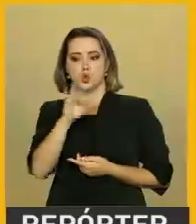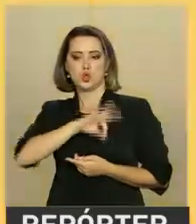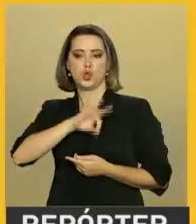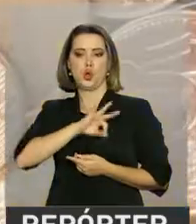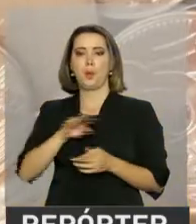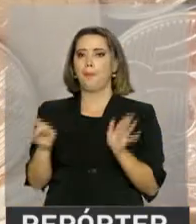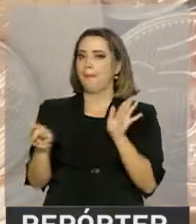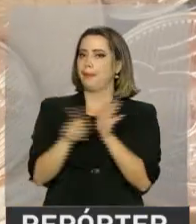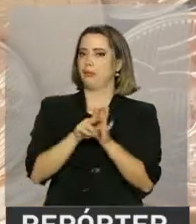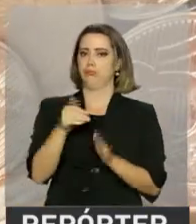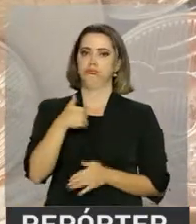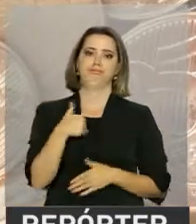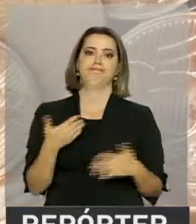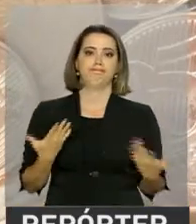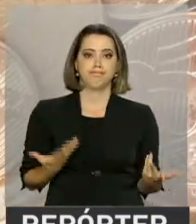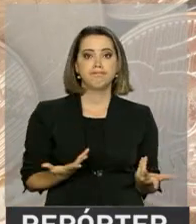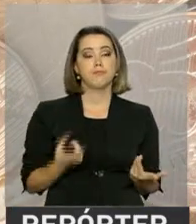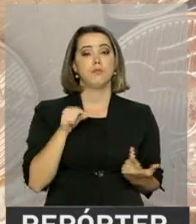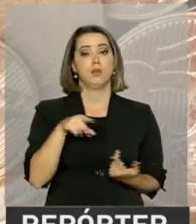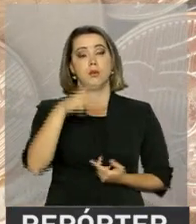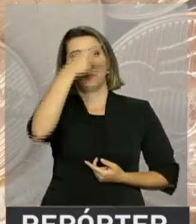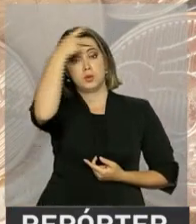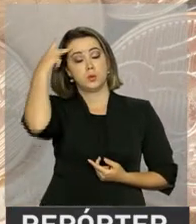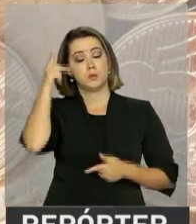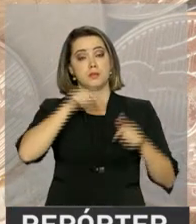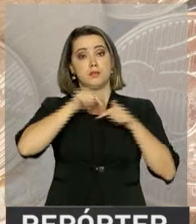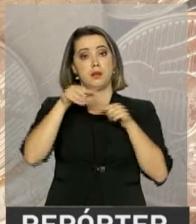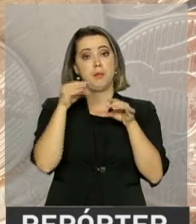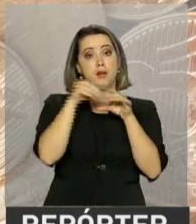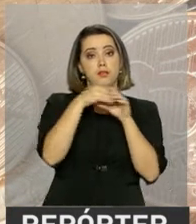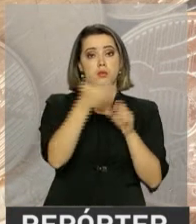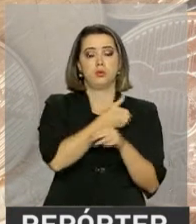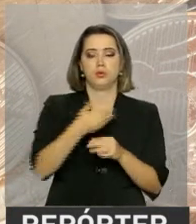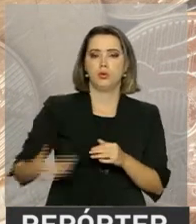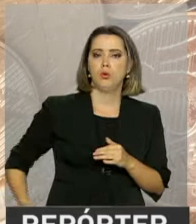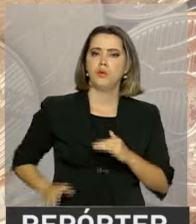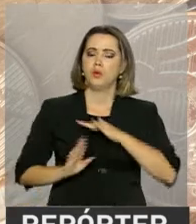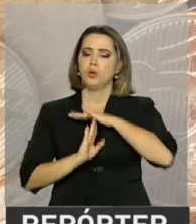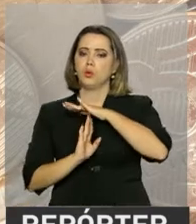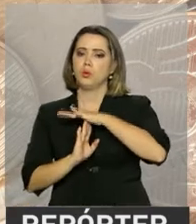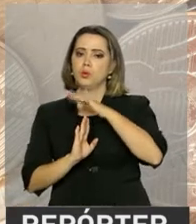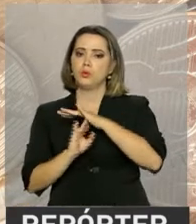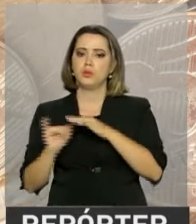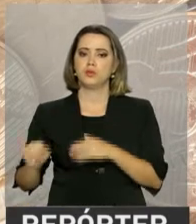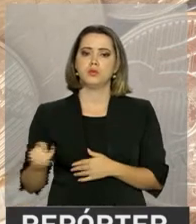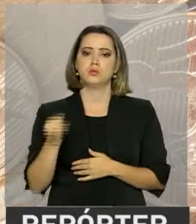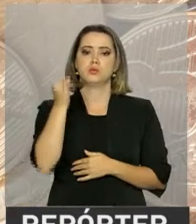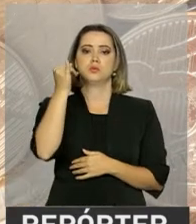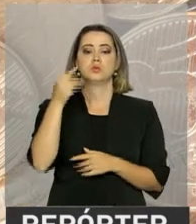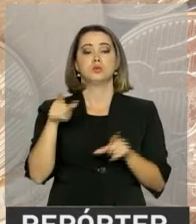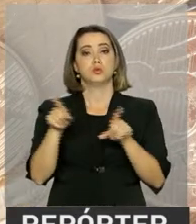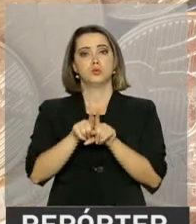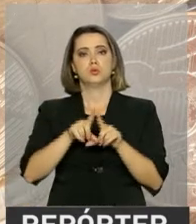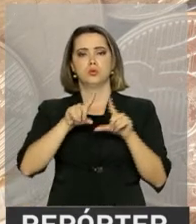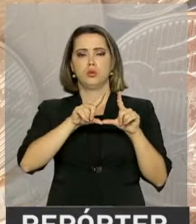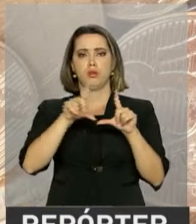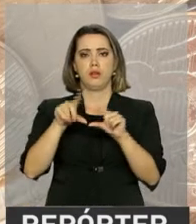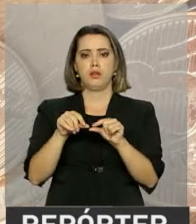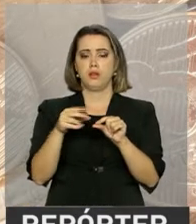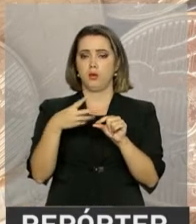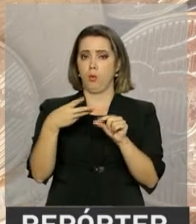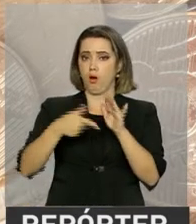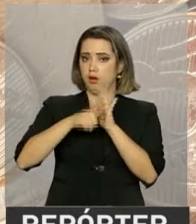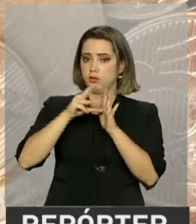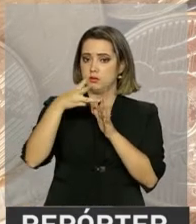para servidores públicos o teto para a taxa de juros nas operações de crédito consignado caiu de